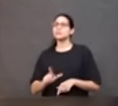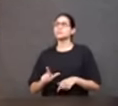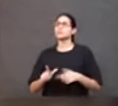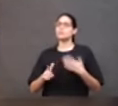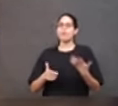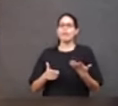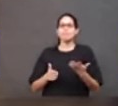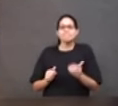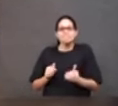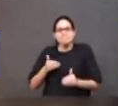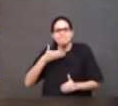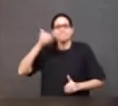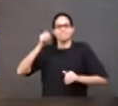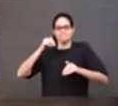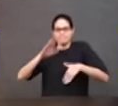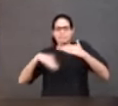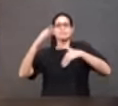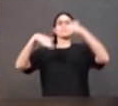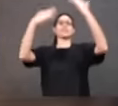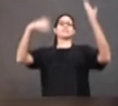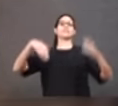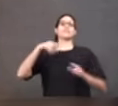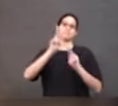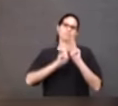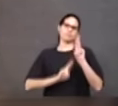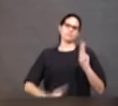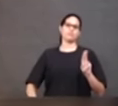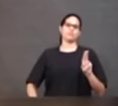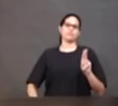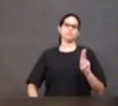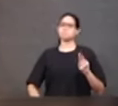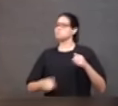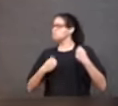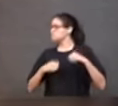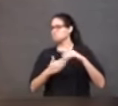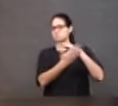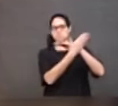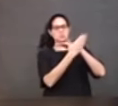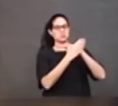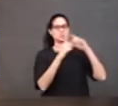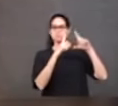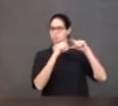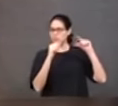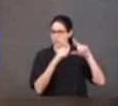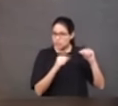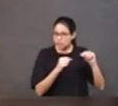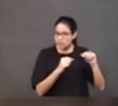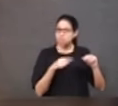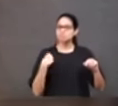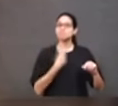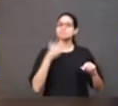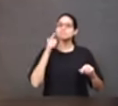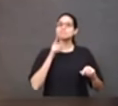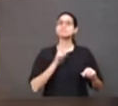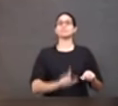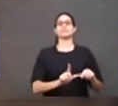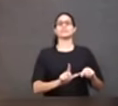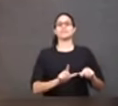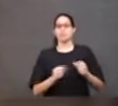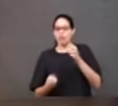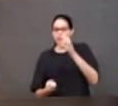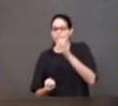o crescimento da universidade, e sem apoio de Brasília, nós criamos os primeiros 5 cursos de